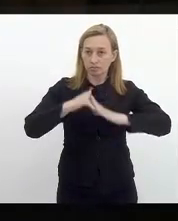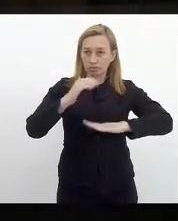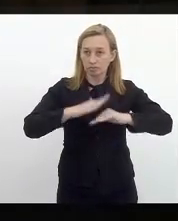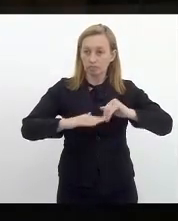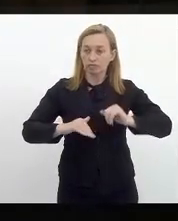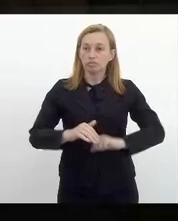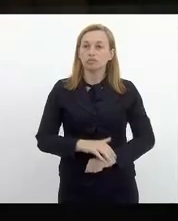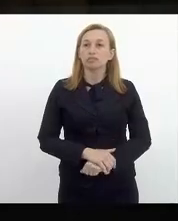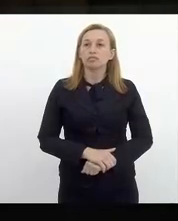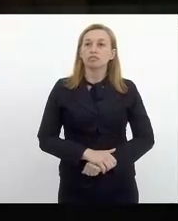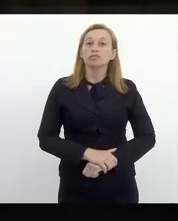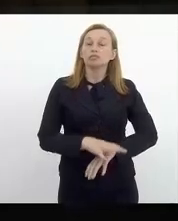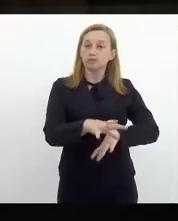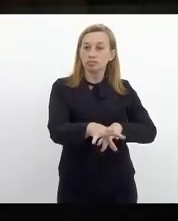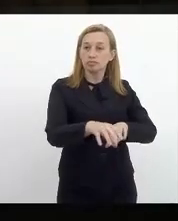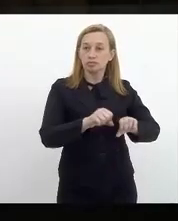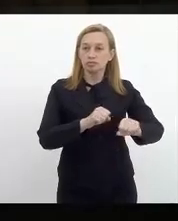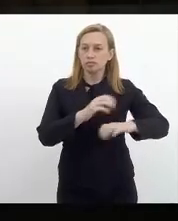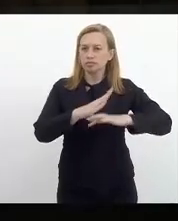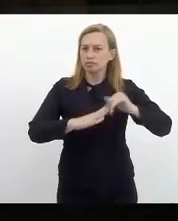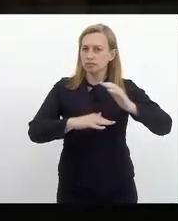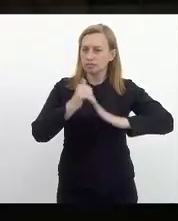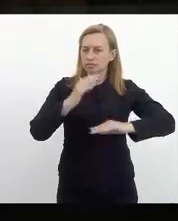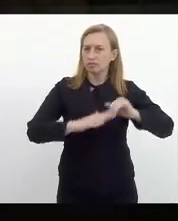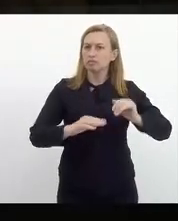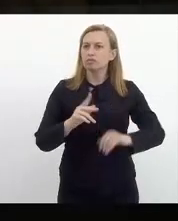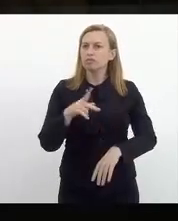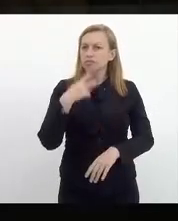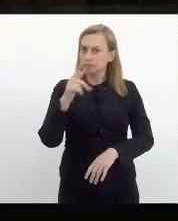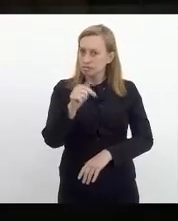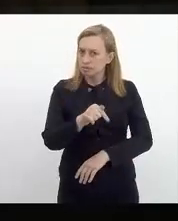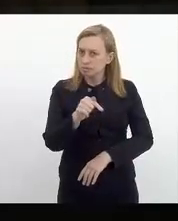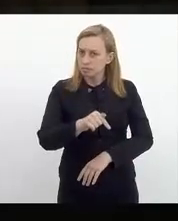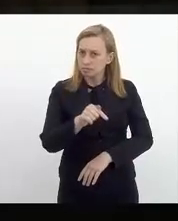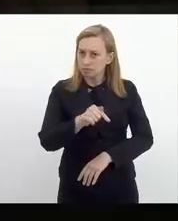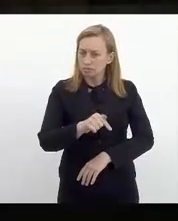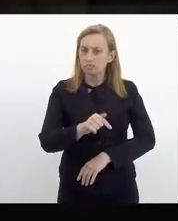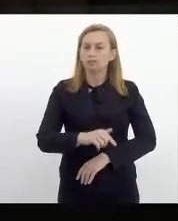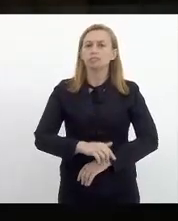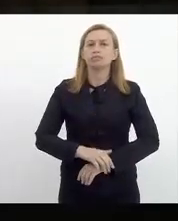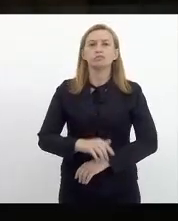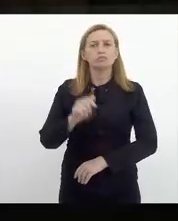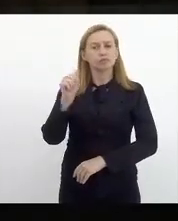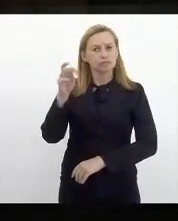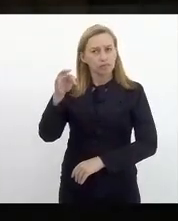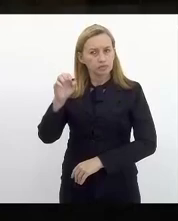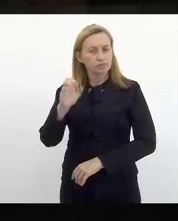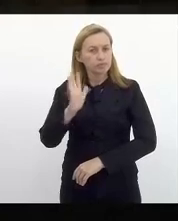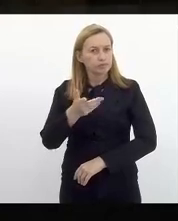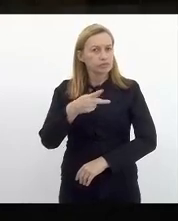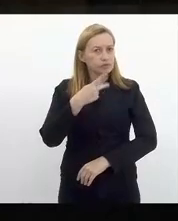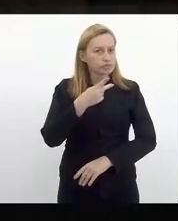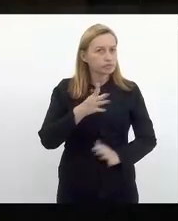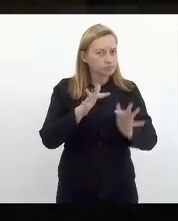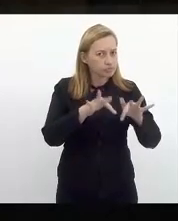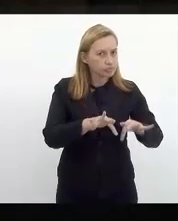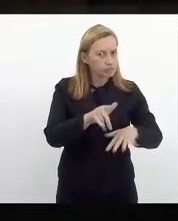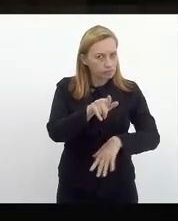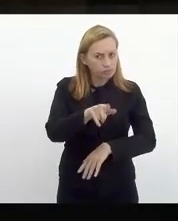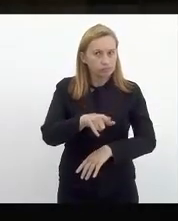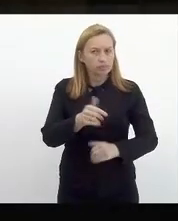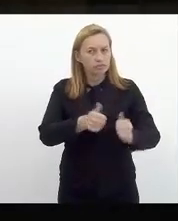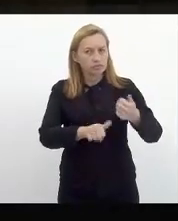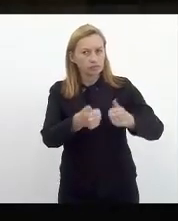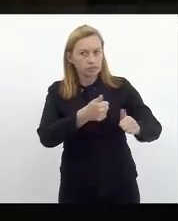inclusiva e formação profissional nós colocamos aqui né o gabinete colocou já no finalzinho porque